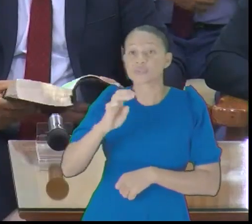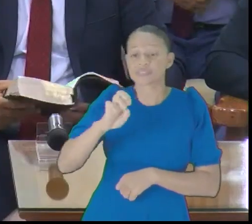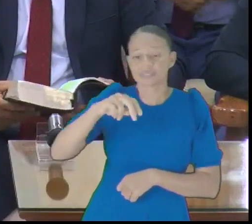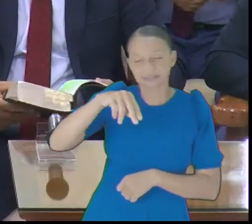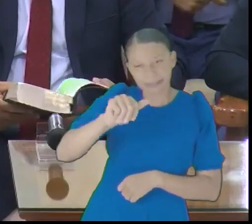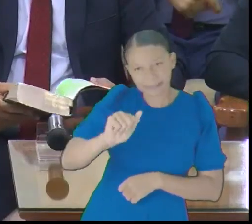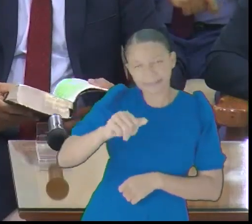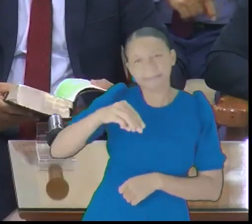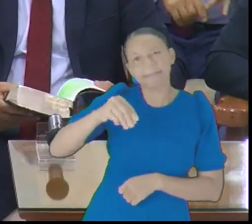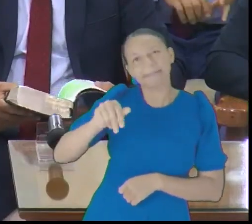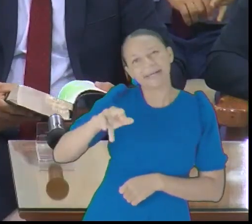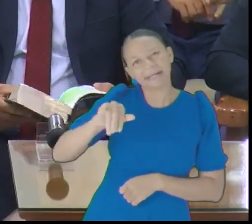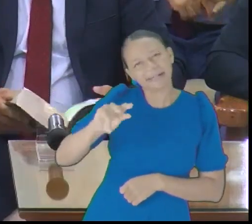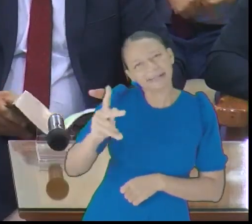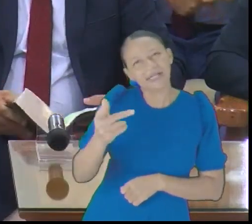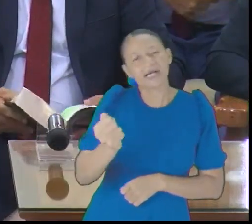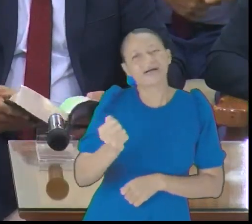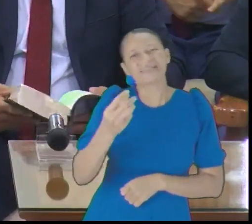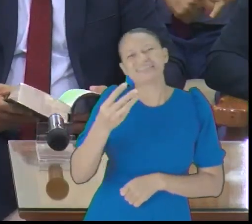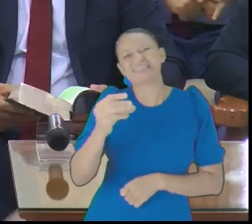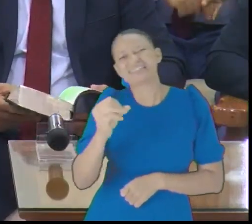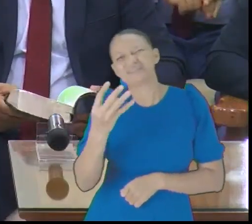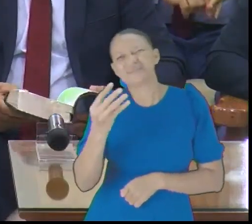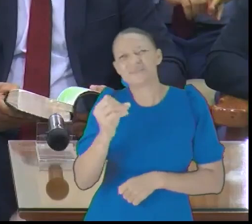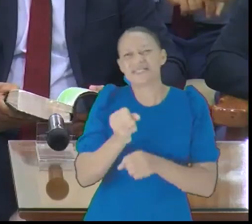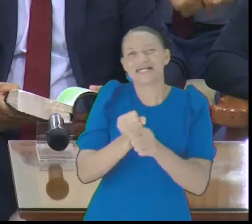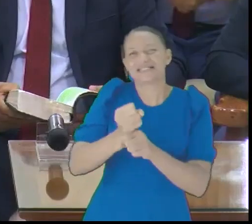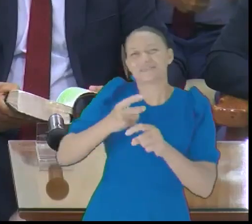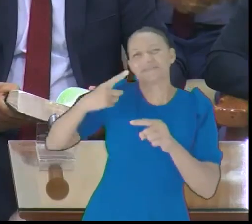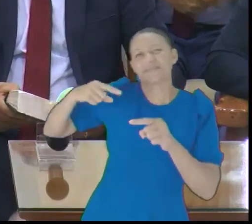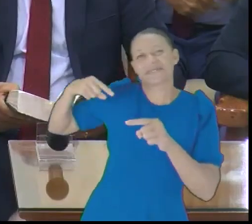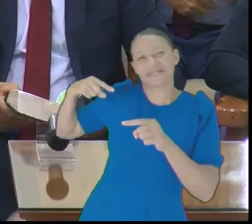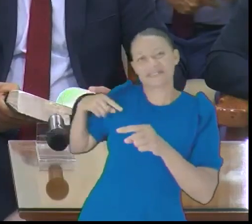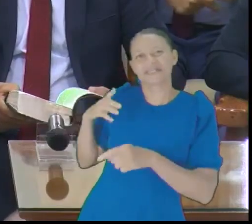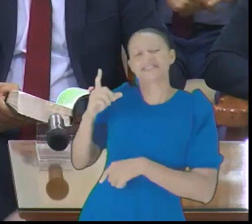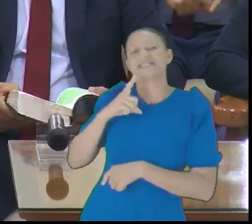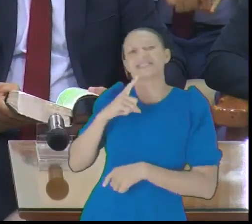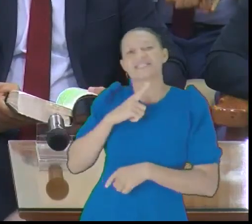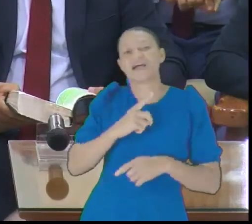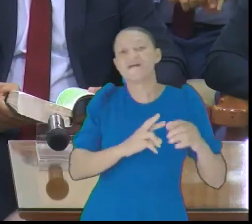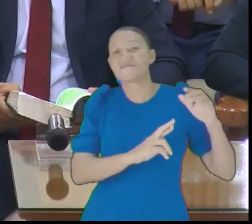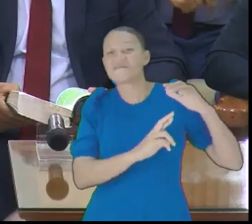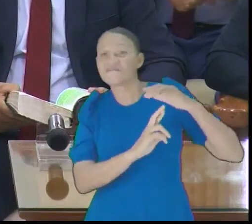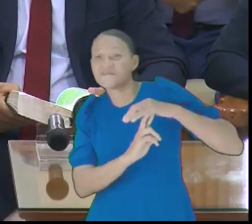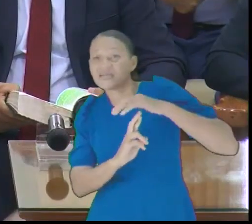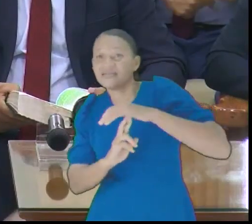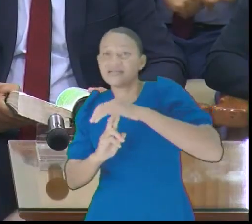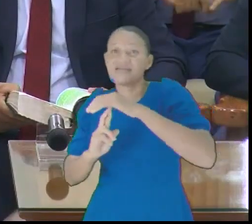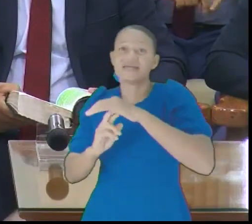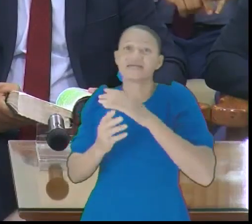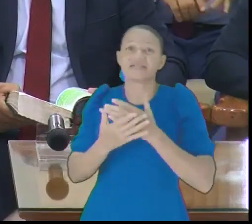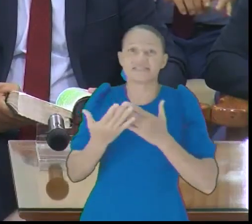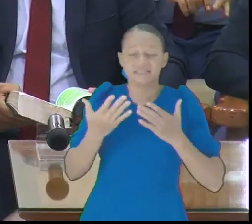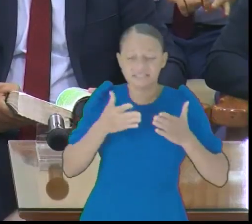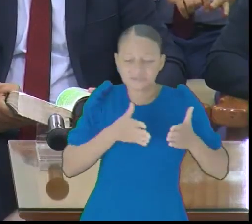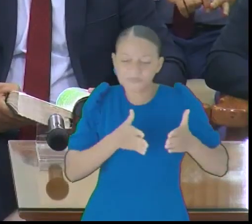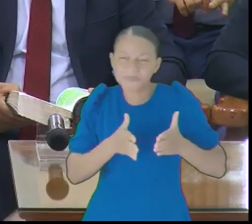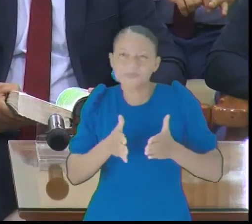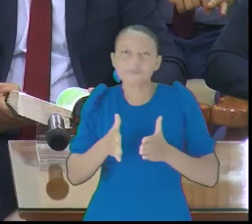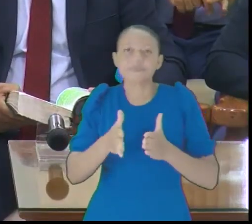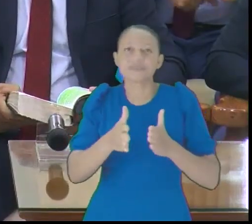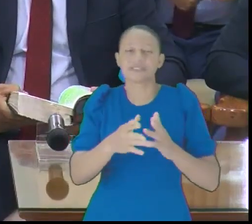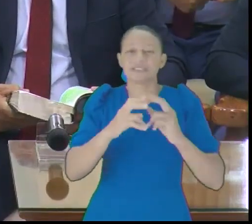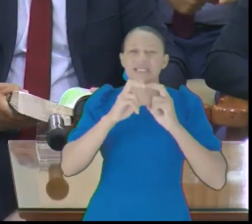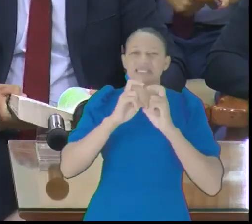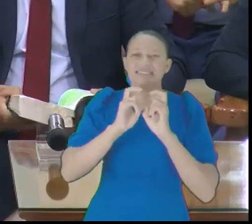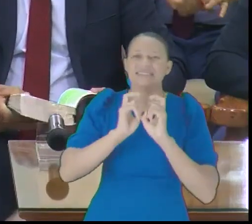30 ou 40 anos passados, tinha aquela feira de Bebedouro e tinha aquele caminho pelos